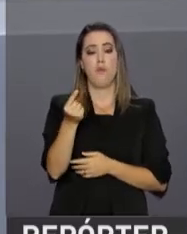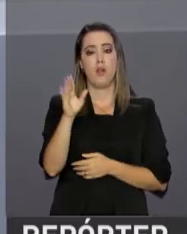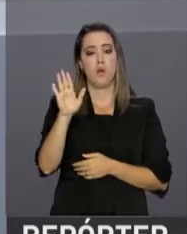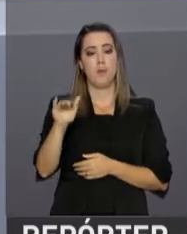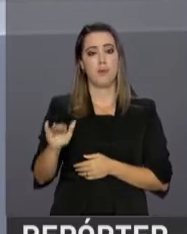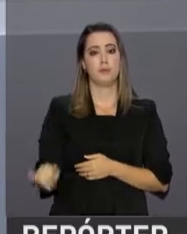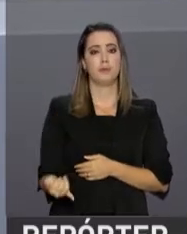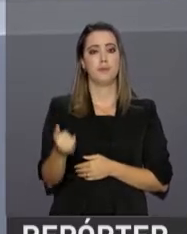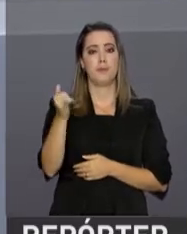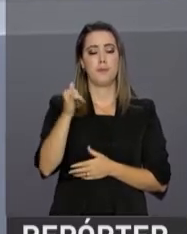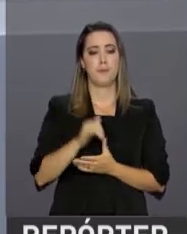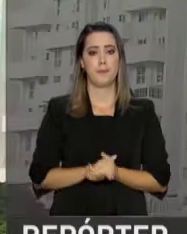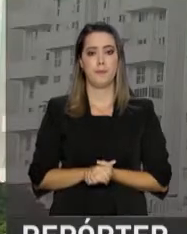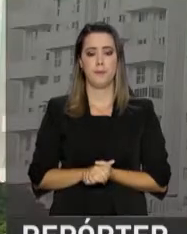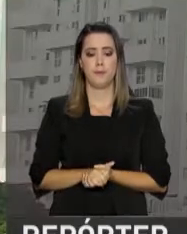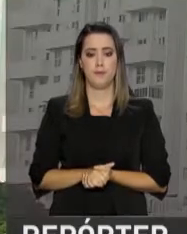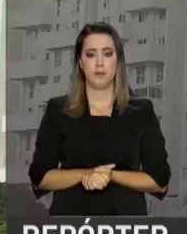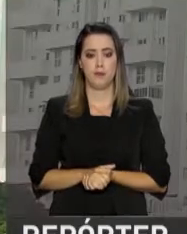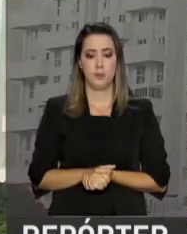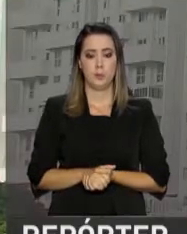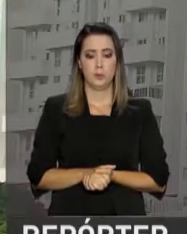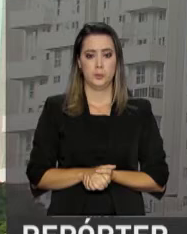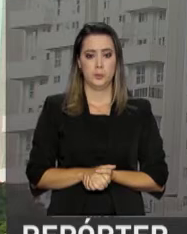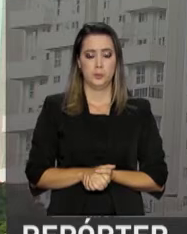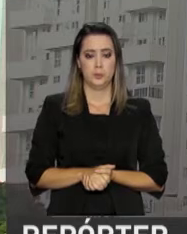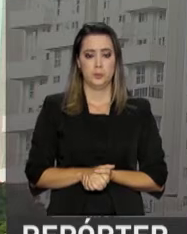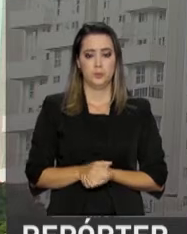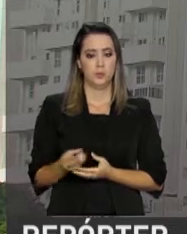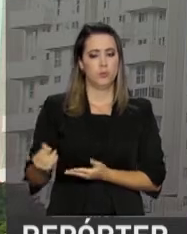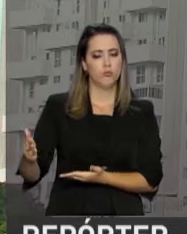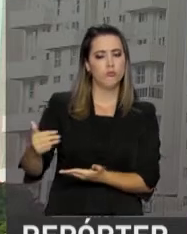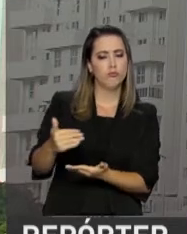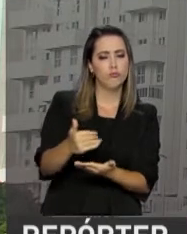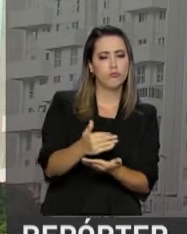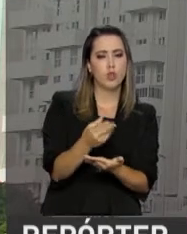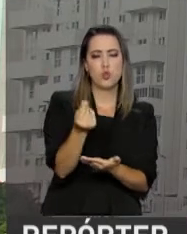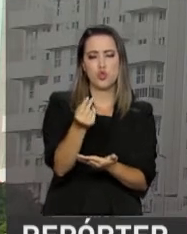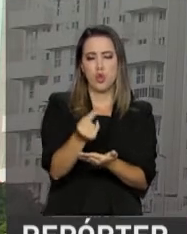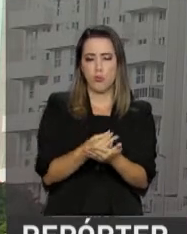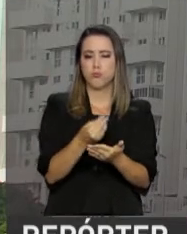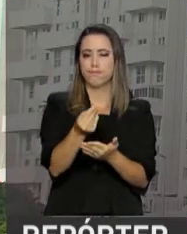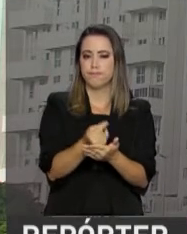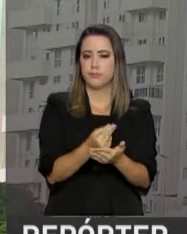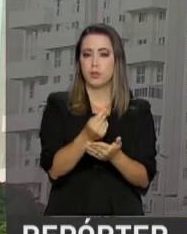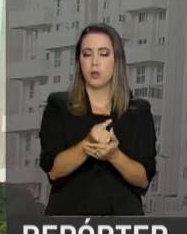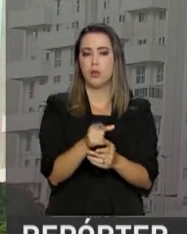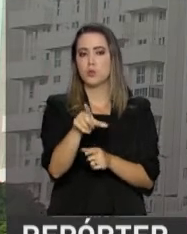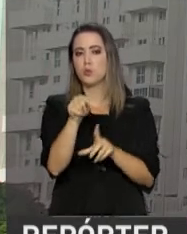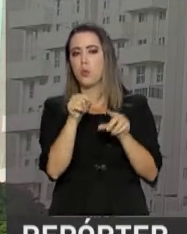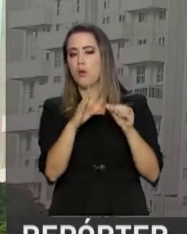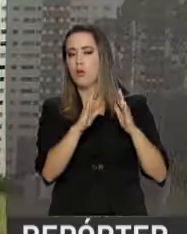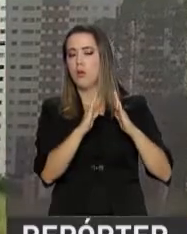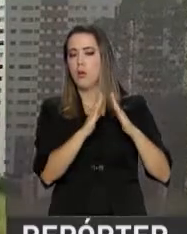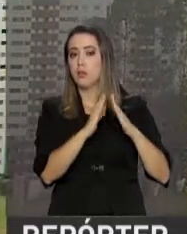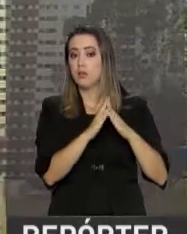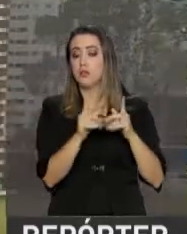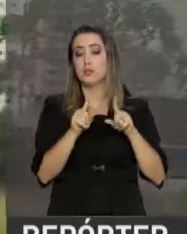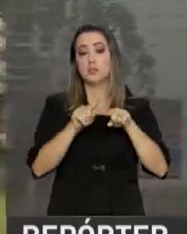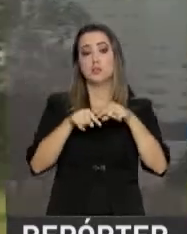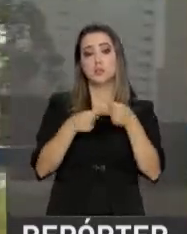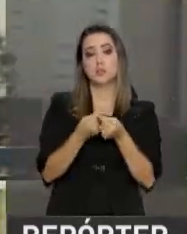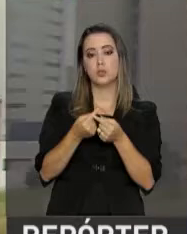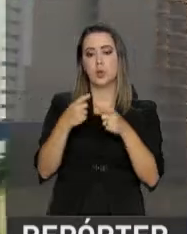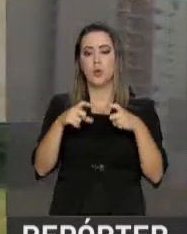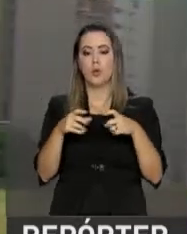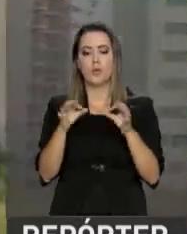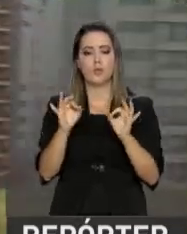juros juntar dinheiro decidir comprar um imóvel achar o local ideal e fechar a transação